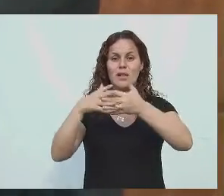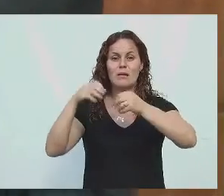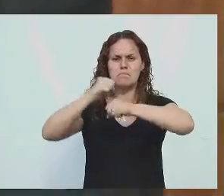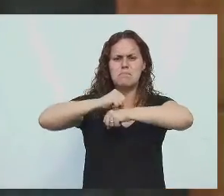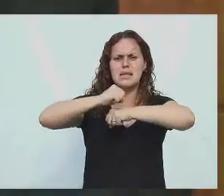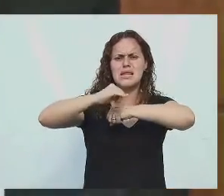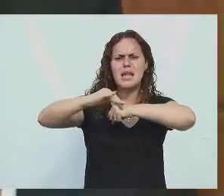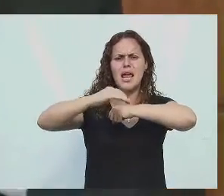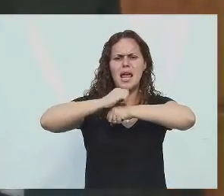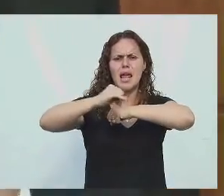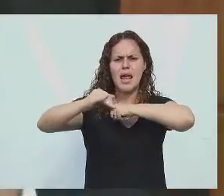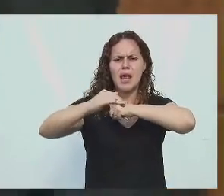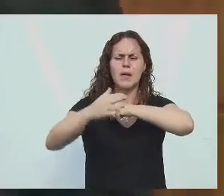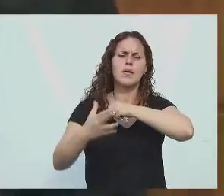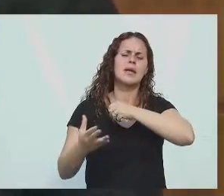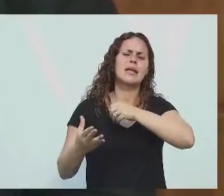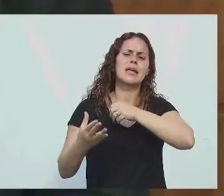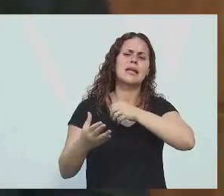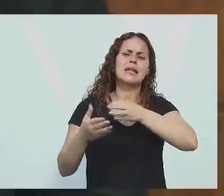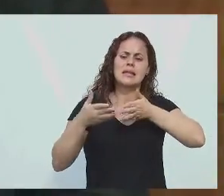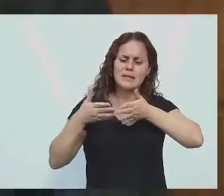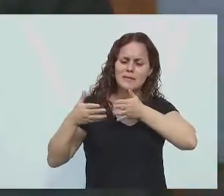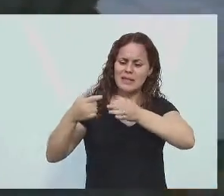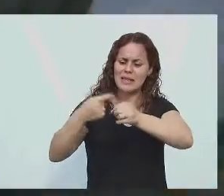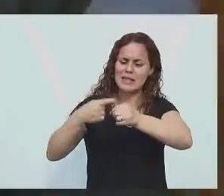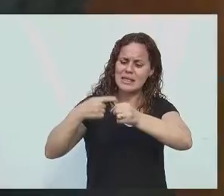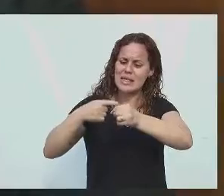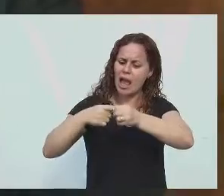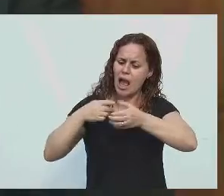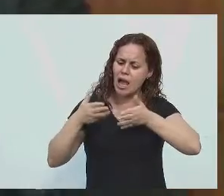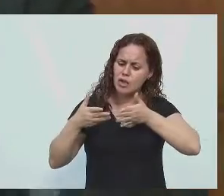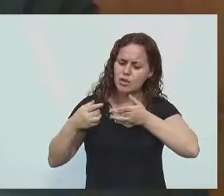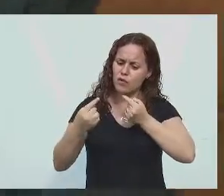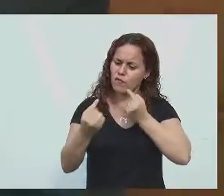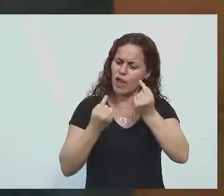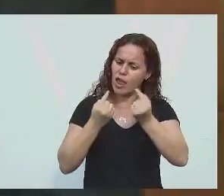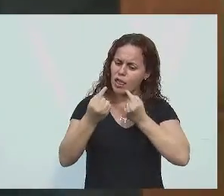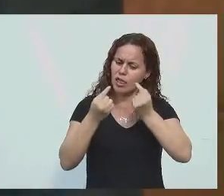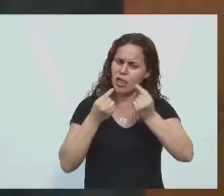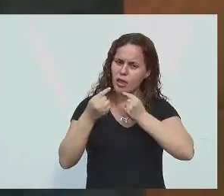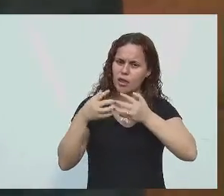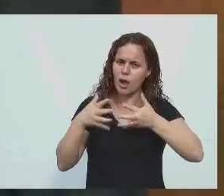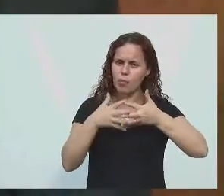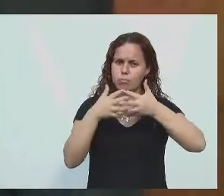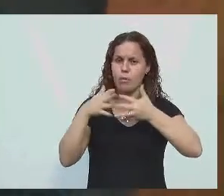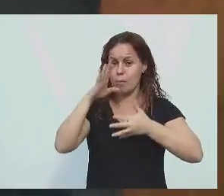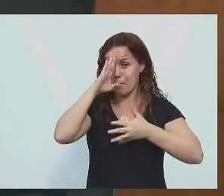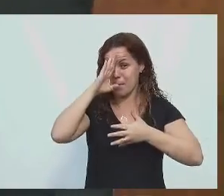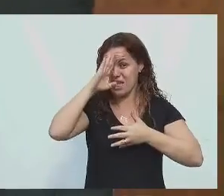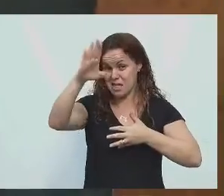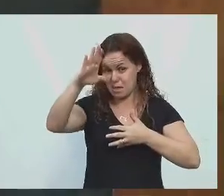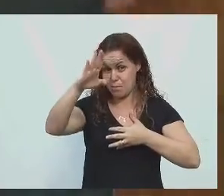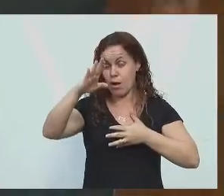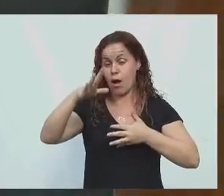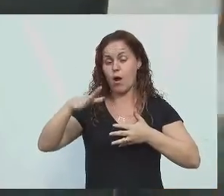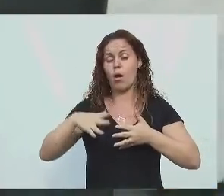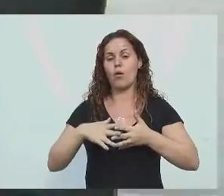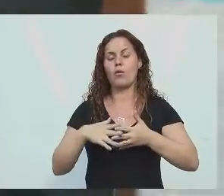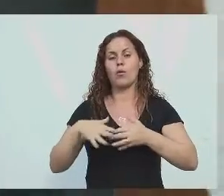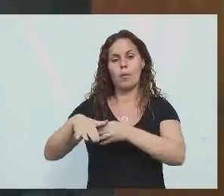passando dentro da nossa cidade, na principal avenida que nós temos ali, no